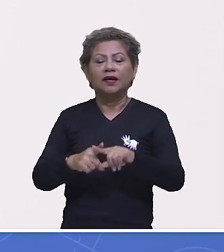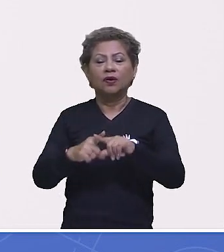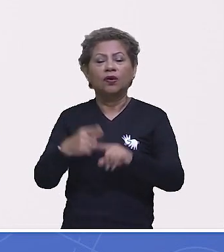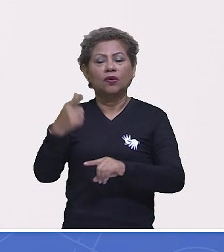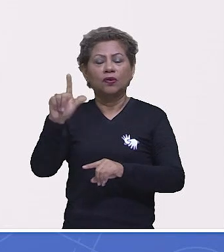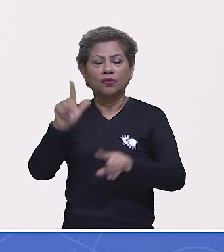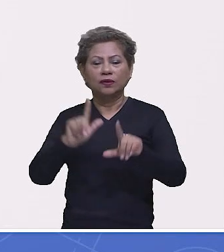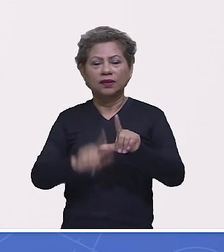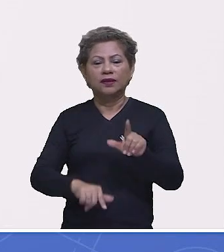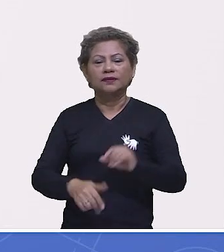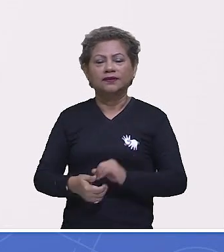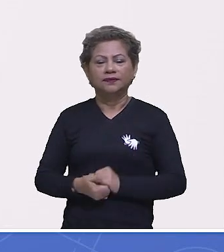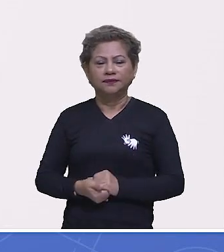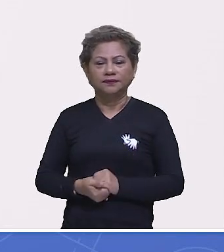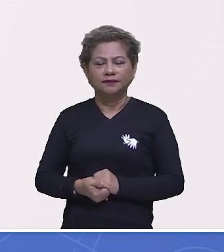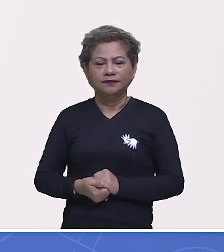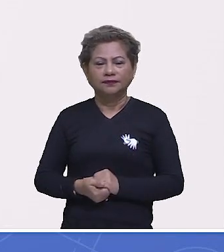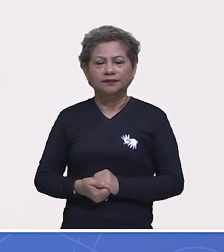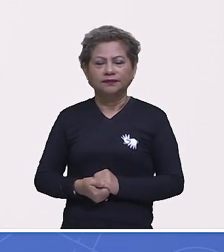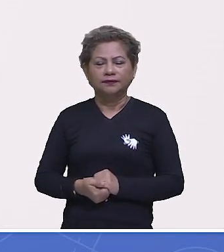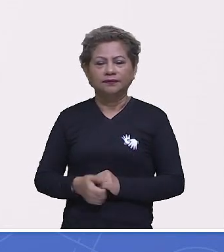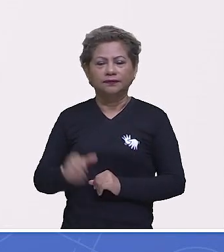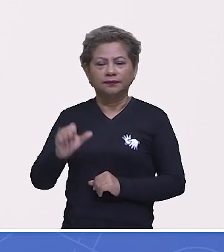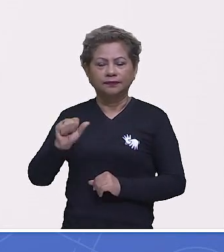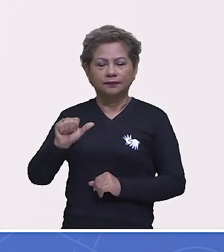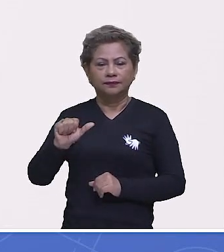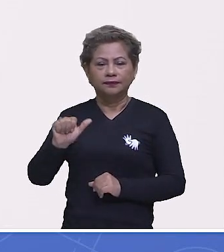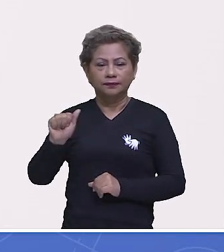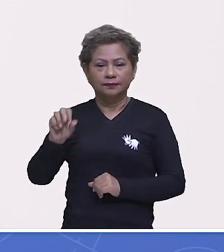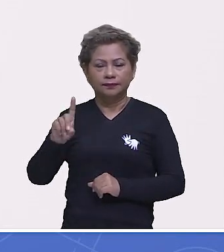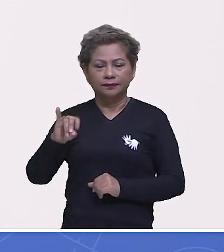A Sadma, letra B.